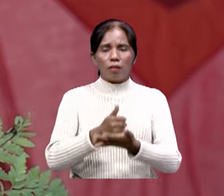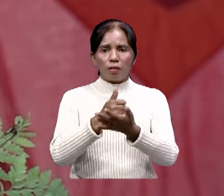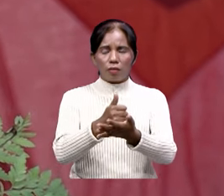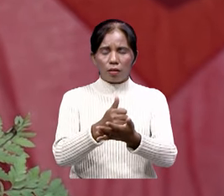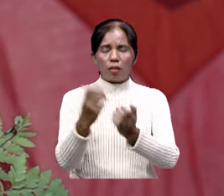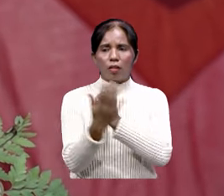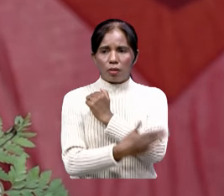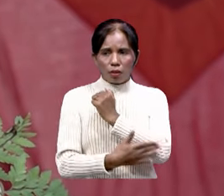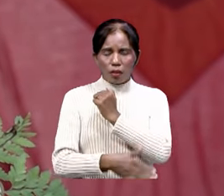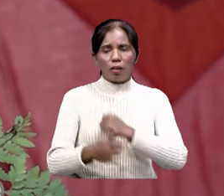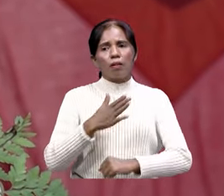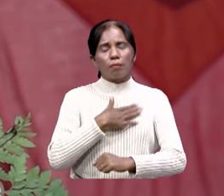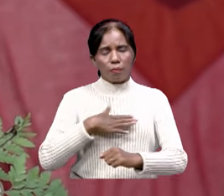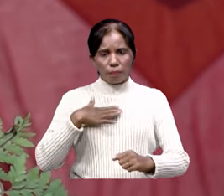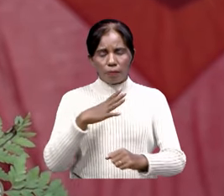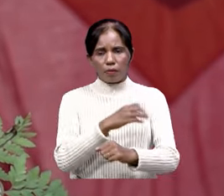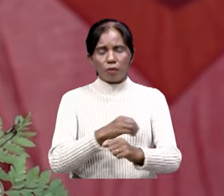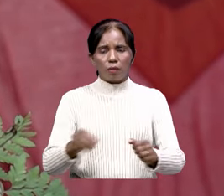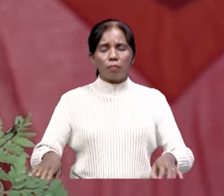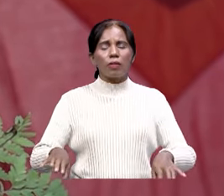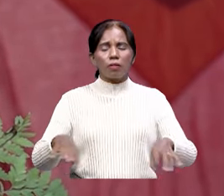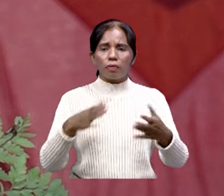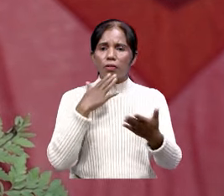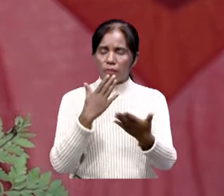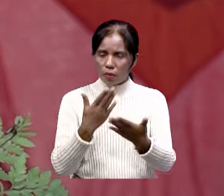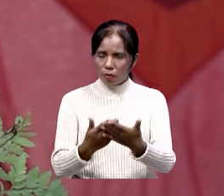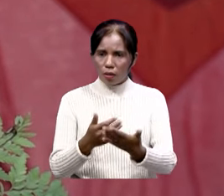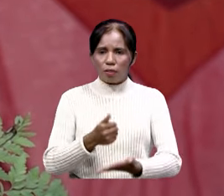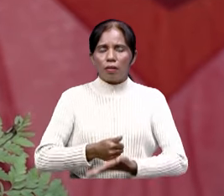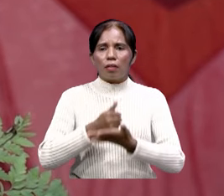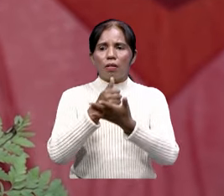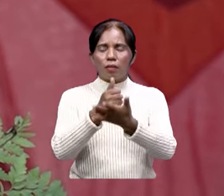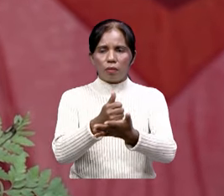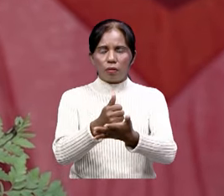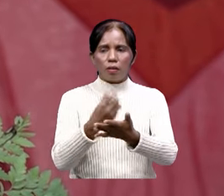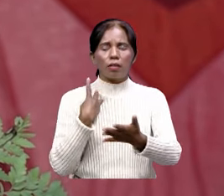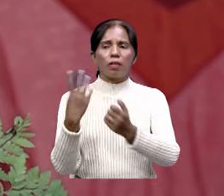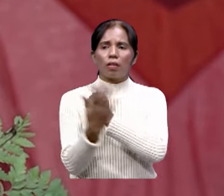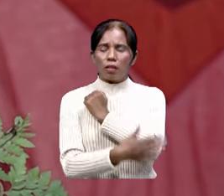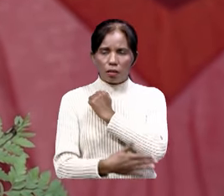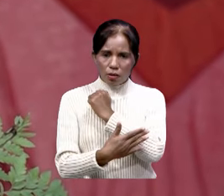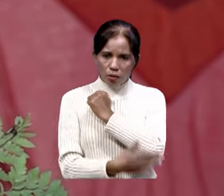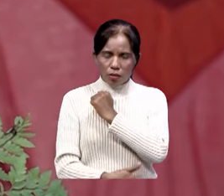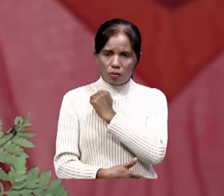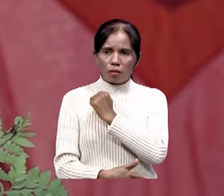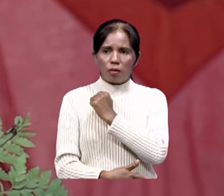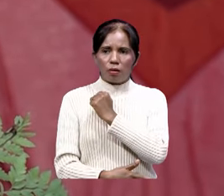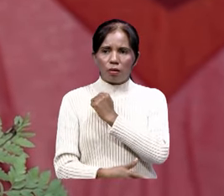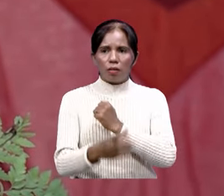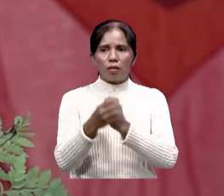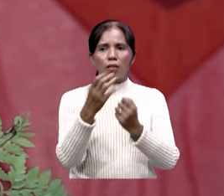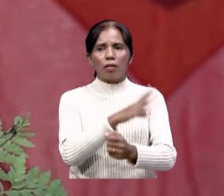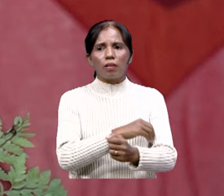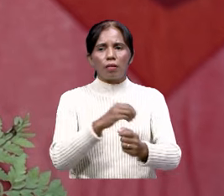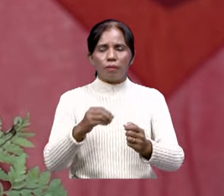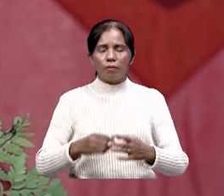em favor de atividades mais produtivas, que ajudam o país a reduzir a dependência das importações